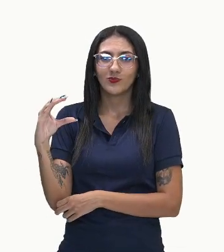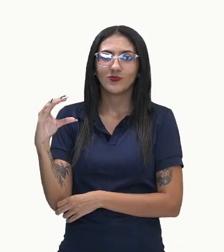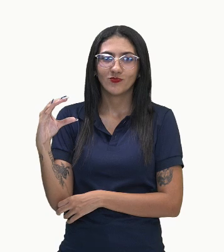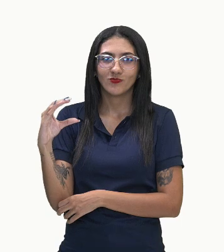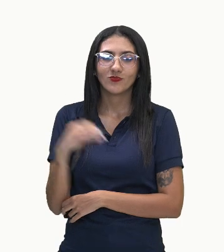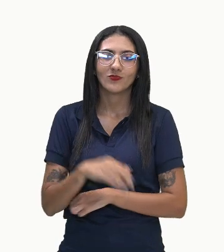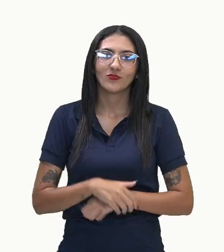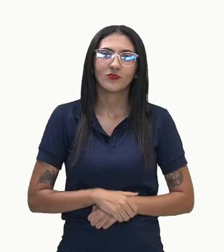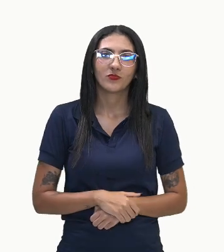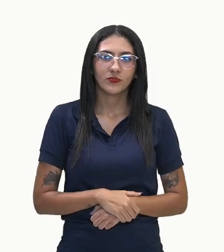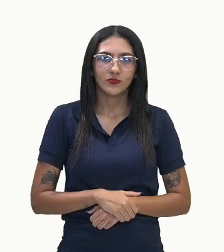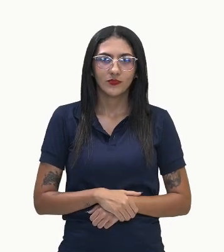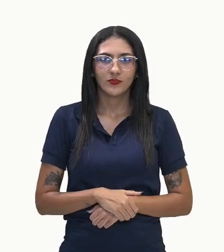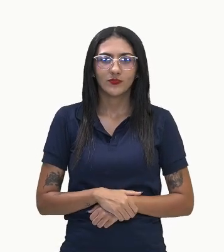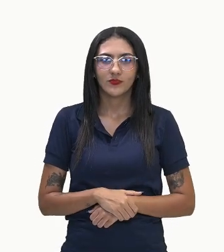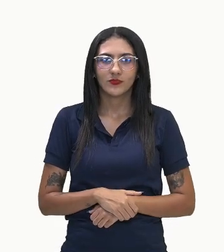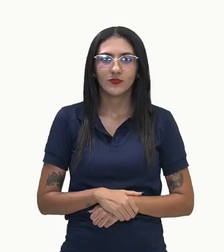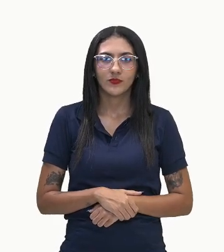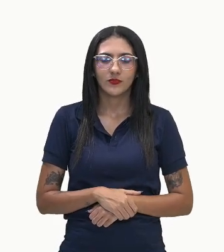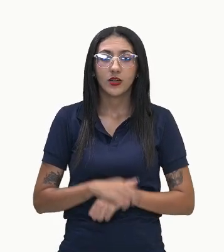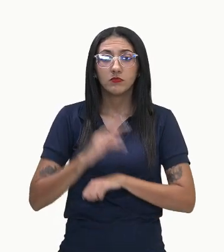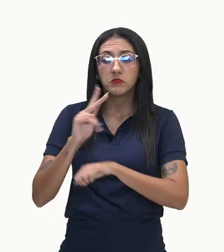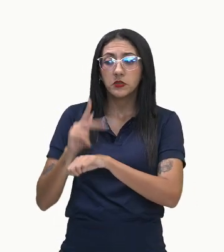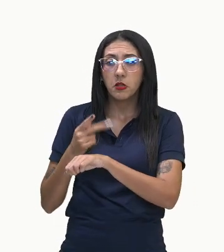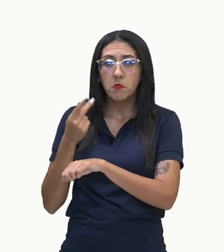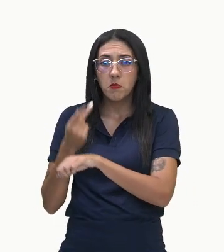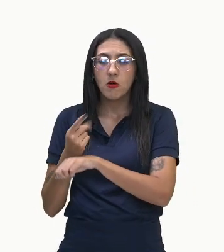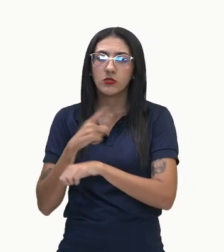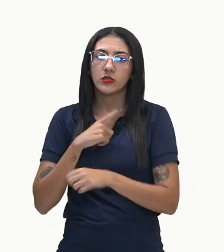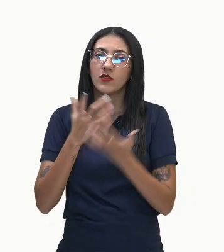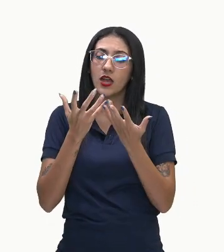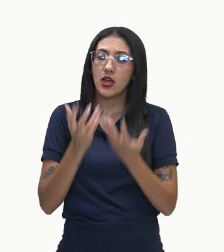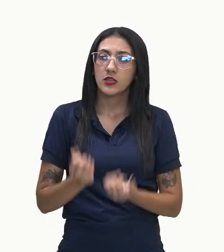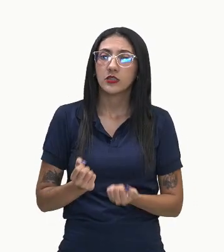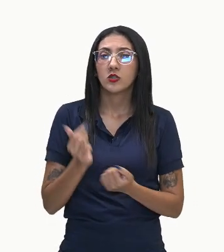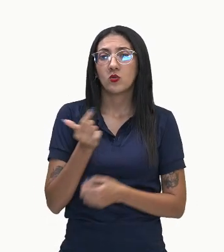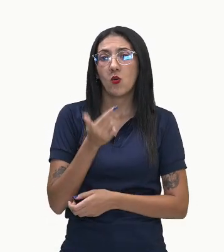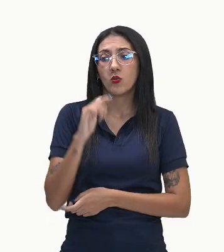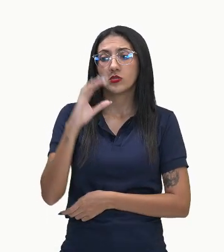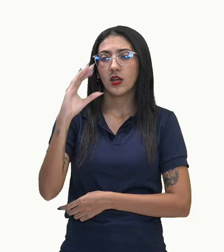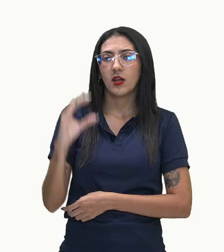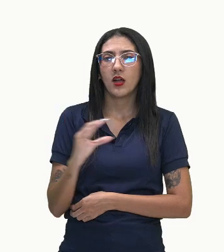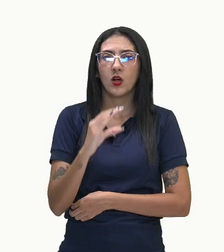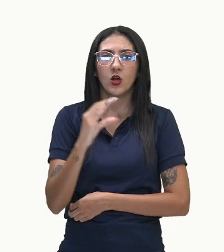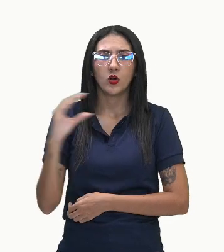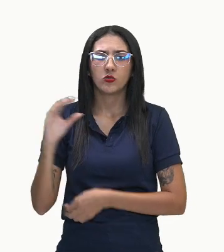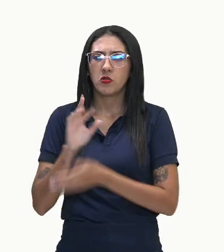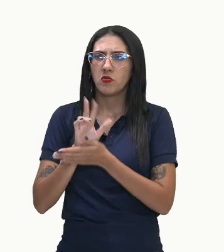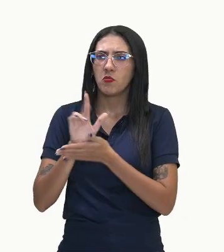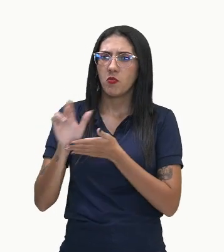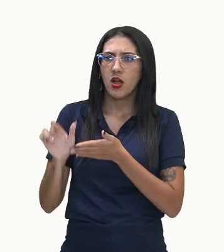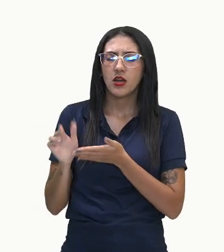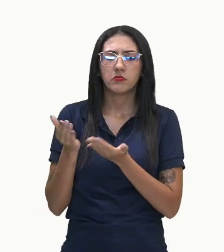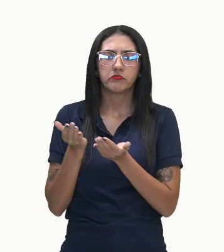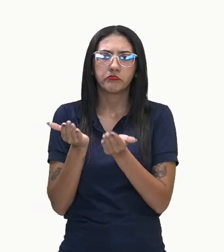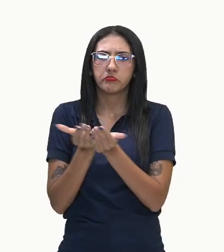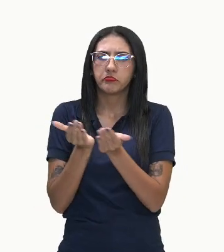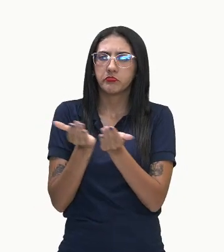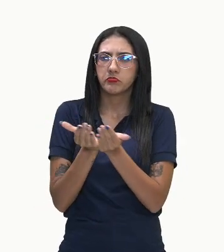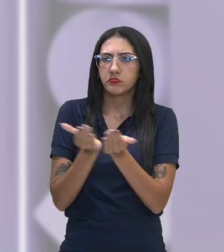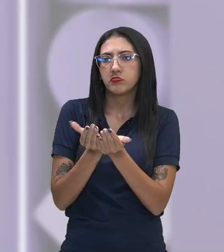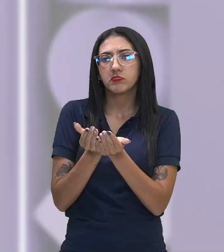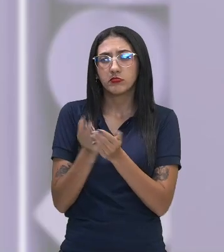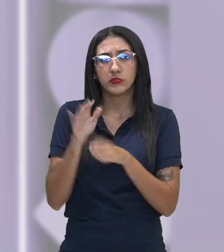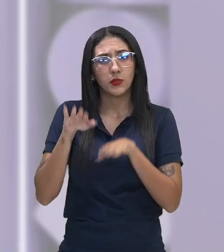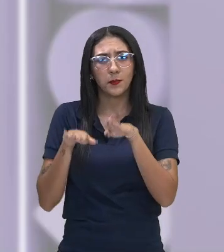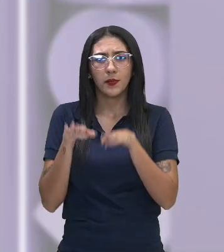Mas, e depois foi aceito por cristãos católicos, cristãos evangélicos, dependendo da